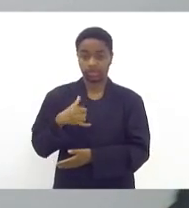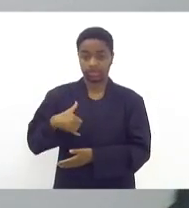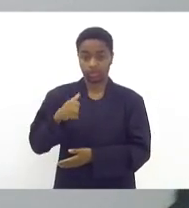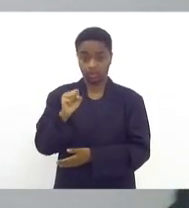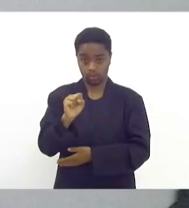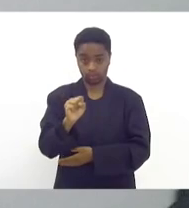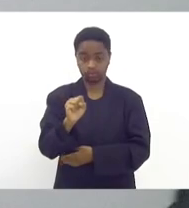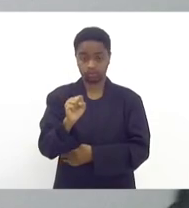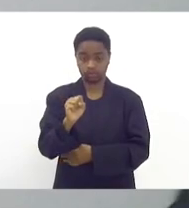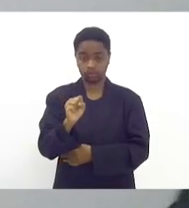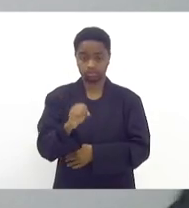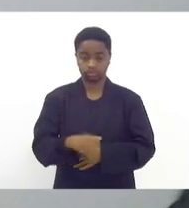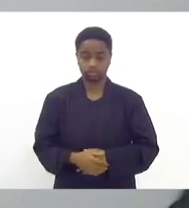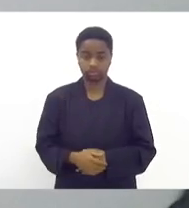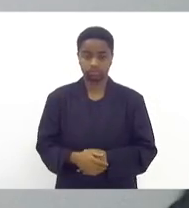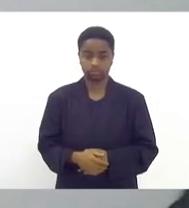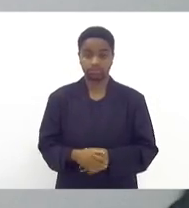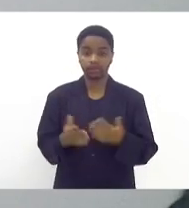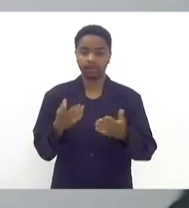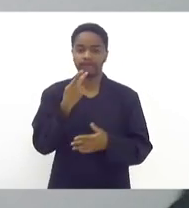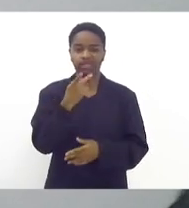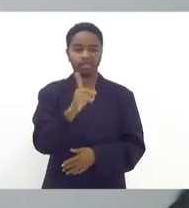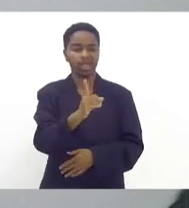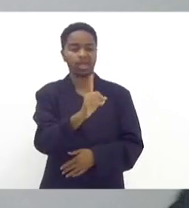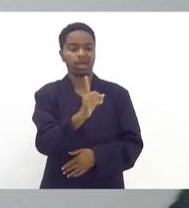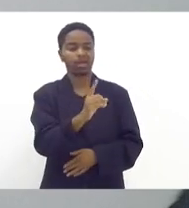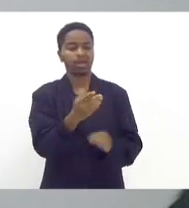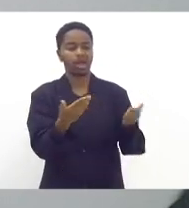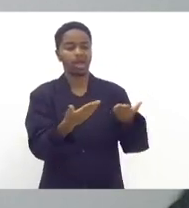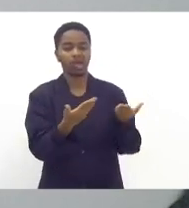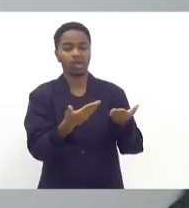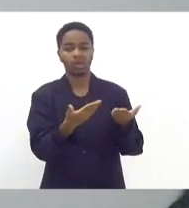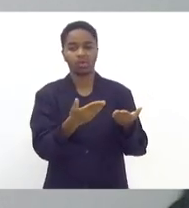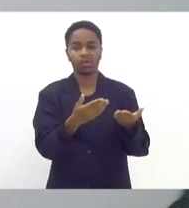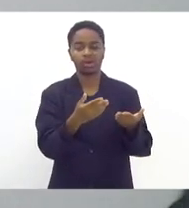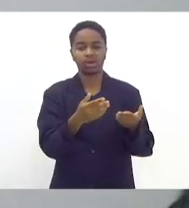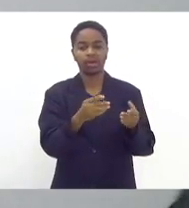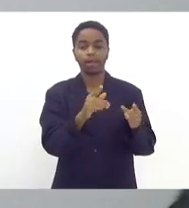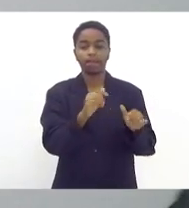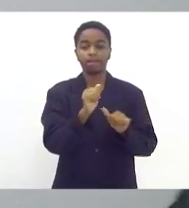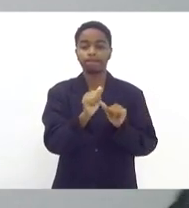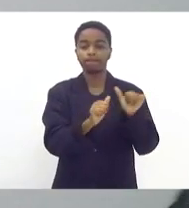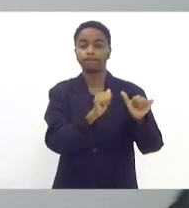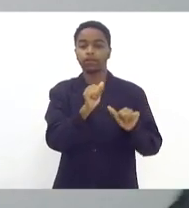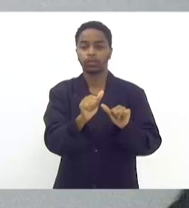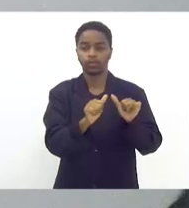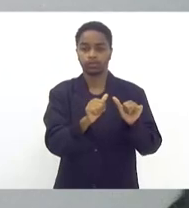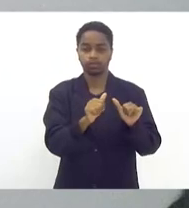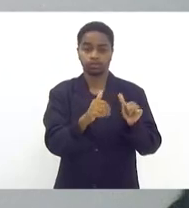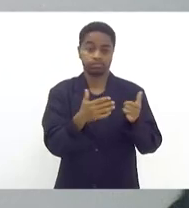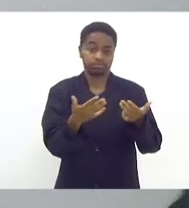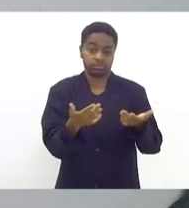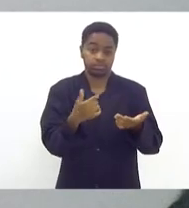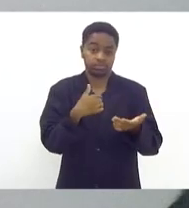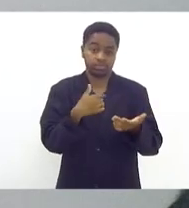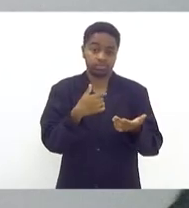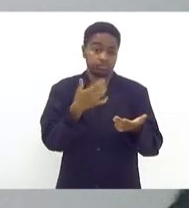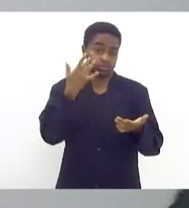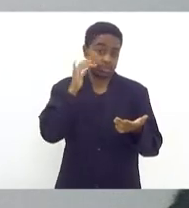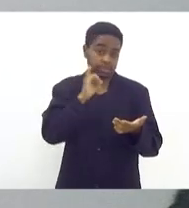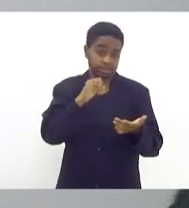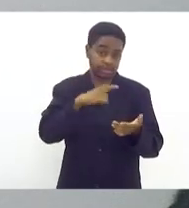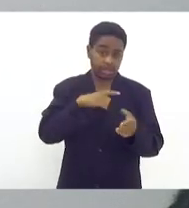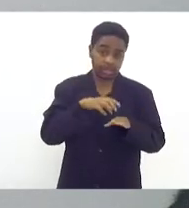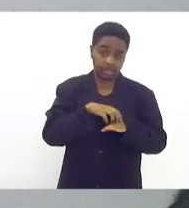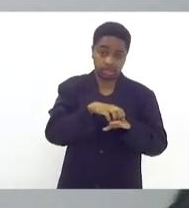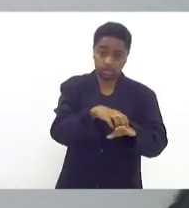criança e aí falou assim não não não agora não vai ser mais lá não você vai pegar não sei se tem transporte se